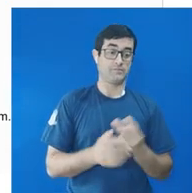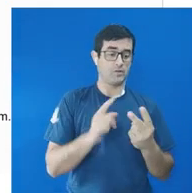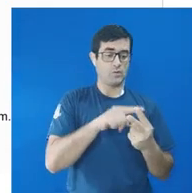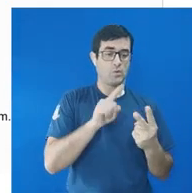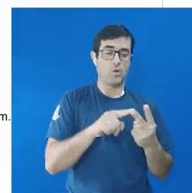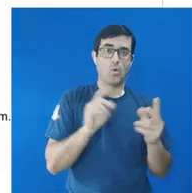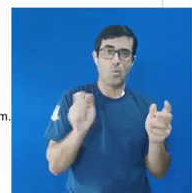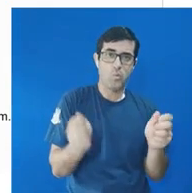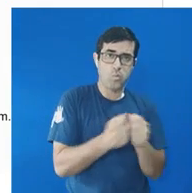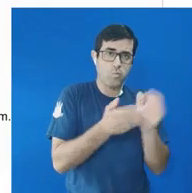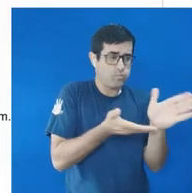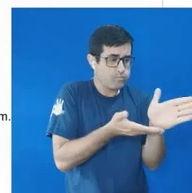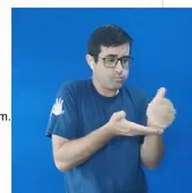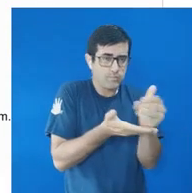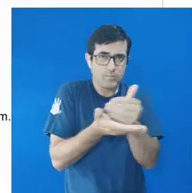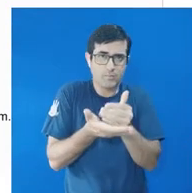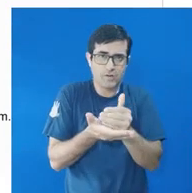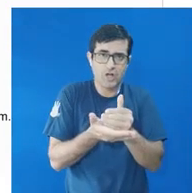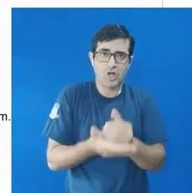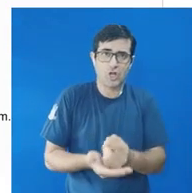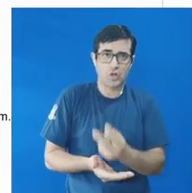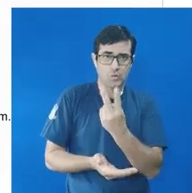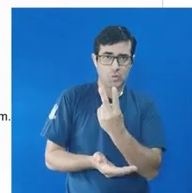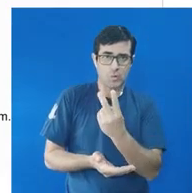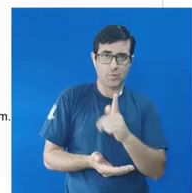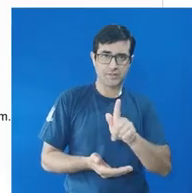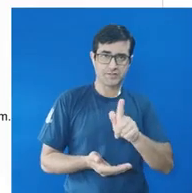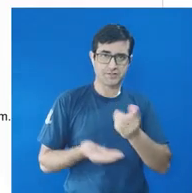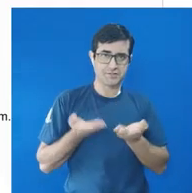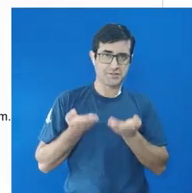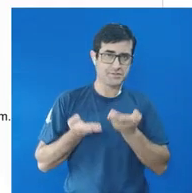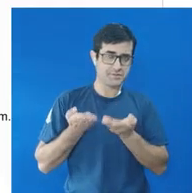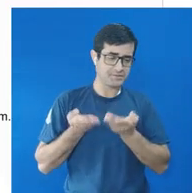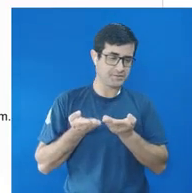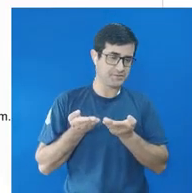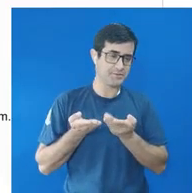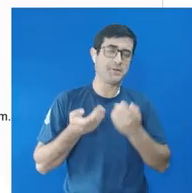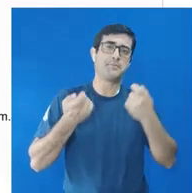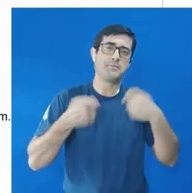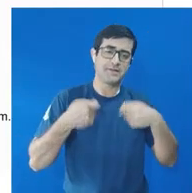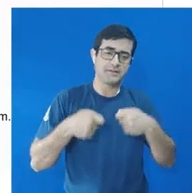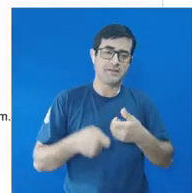que isso junte 2 gramas, eu preciso juntar